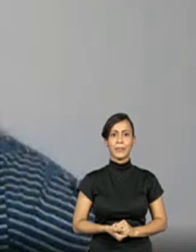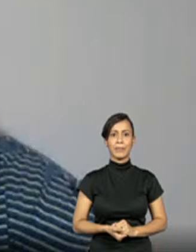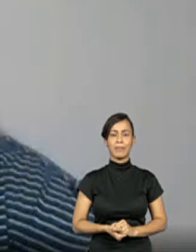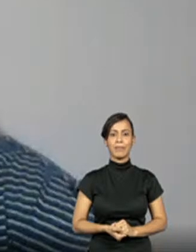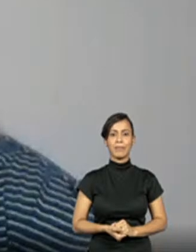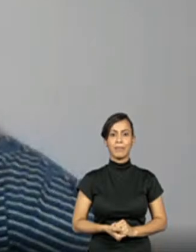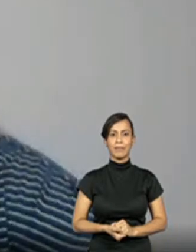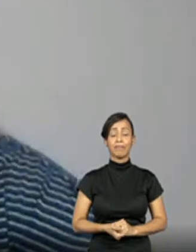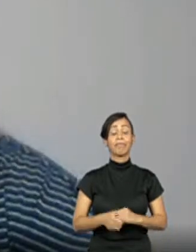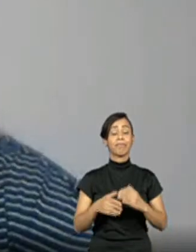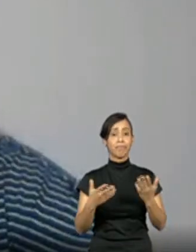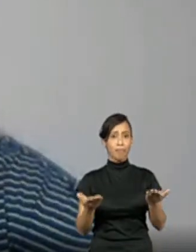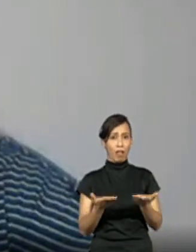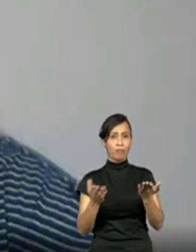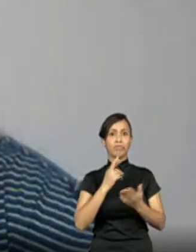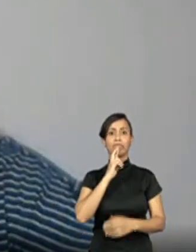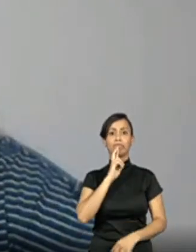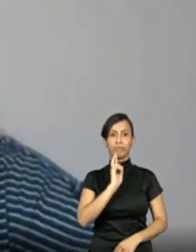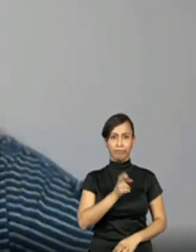Vamos lá.